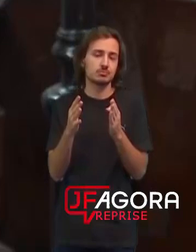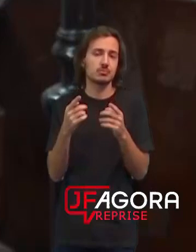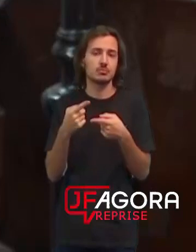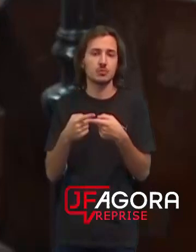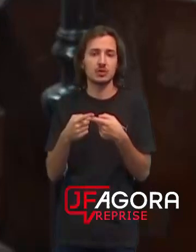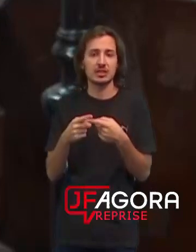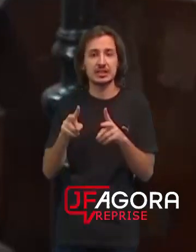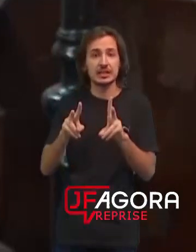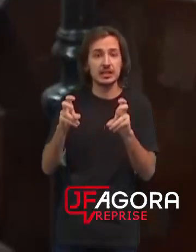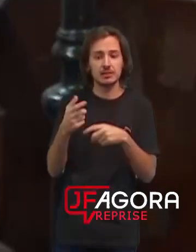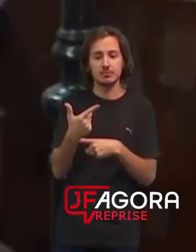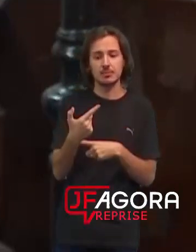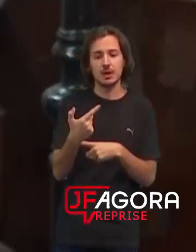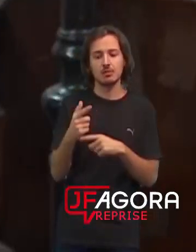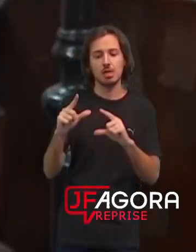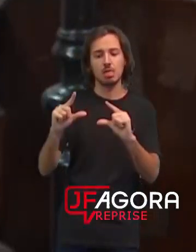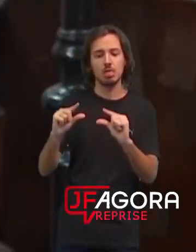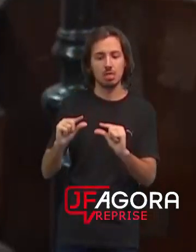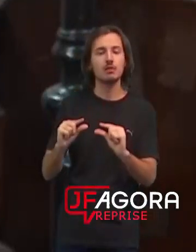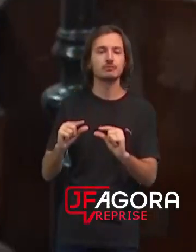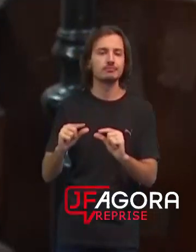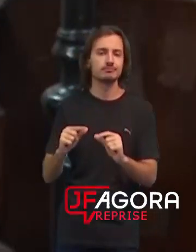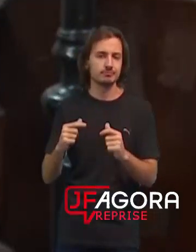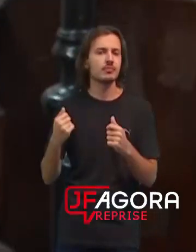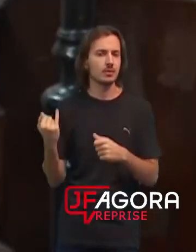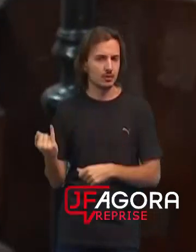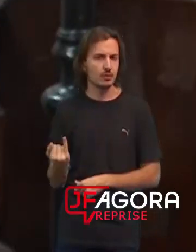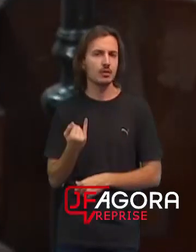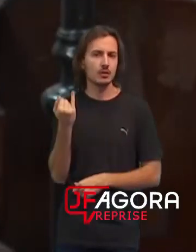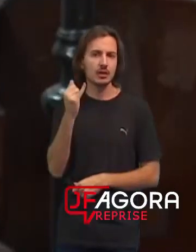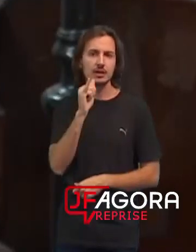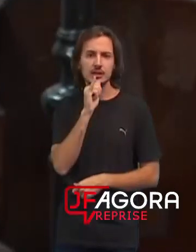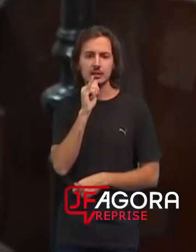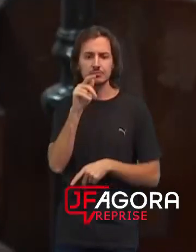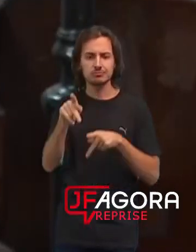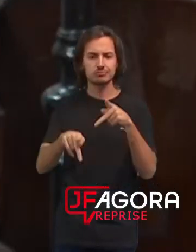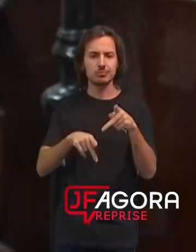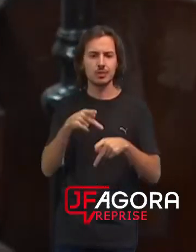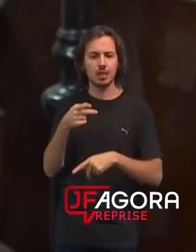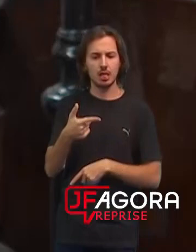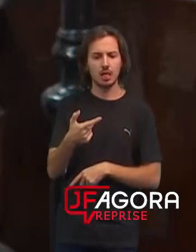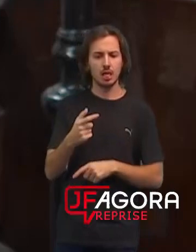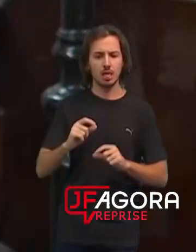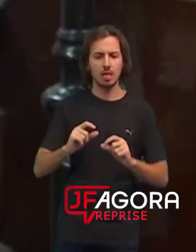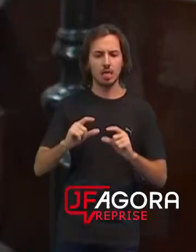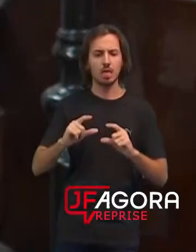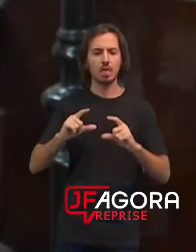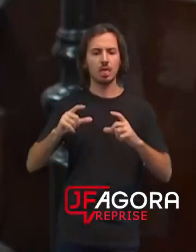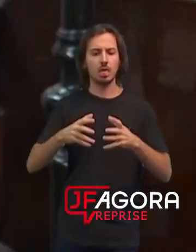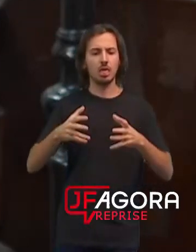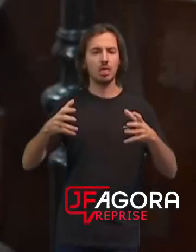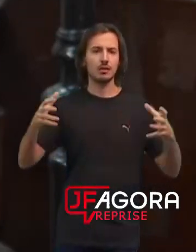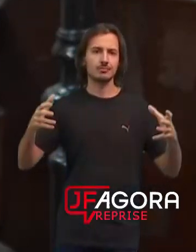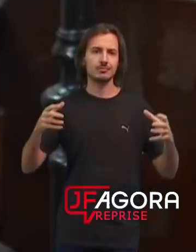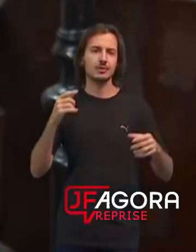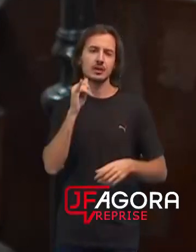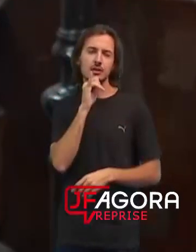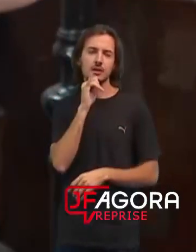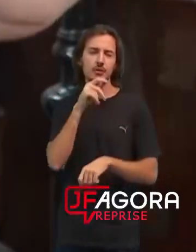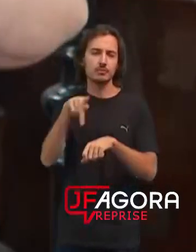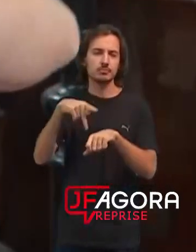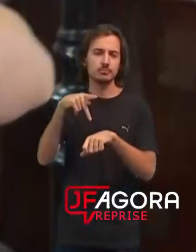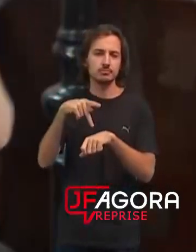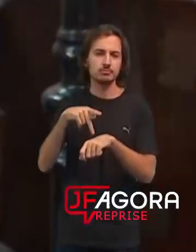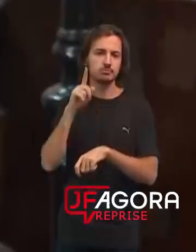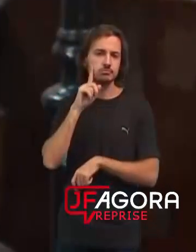do desarmamento. A gente armar a população, a gente já sabe, tem exemplos, por exemplo, os Estados Unidos. Não é solução, né? Não é